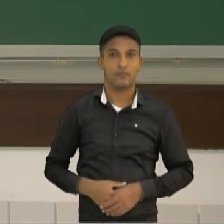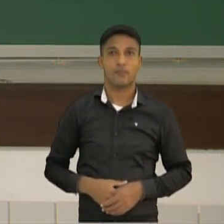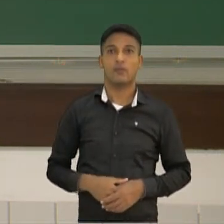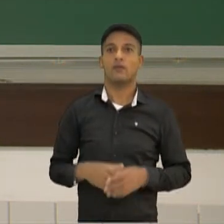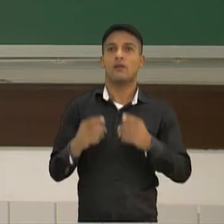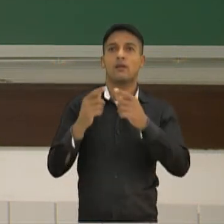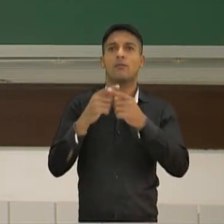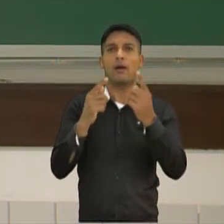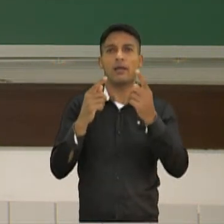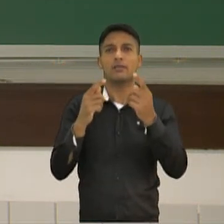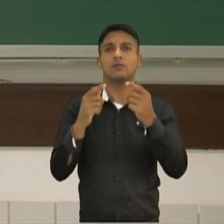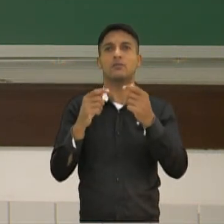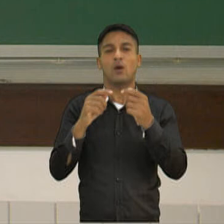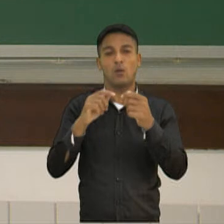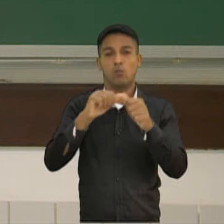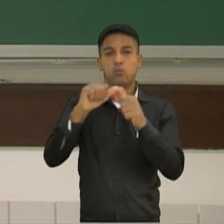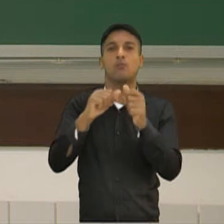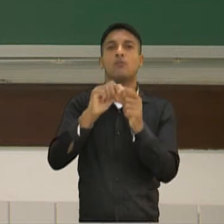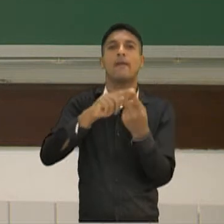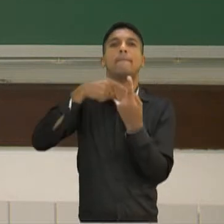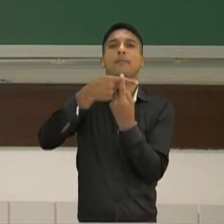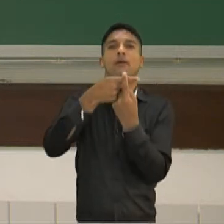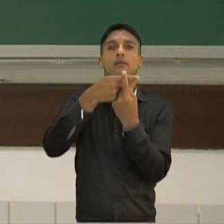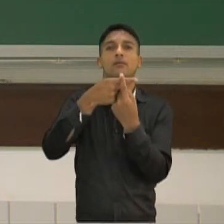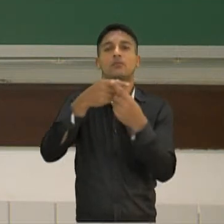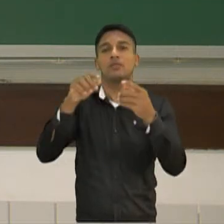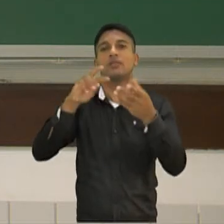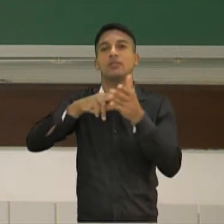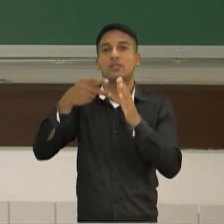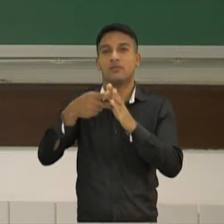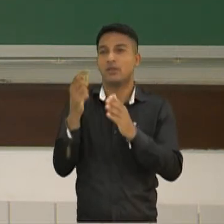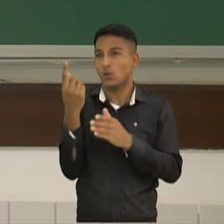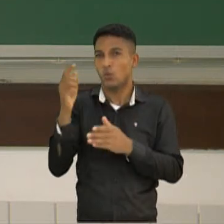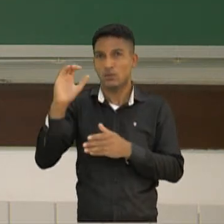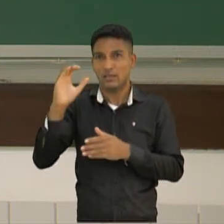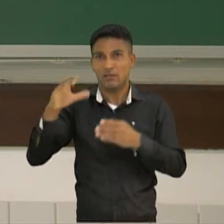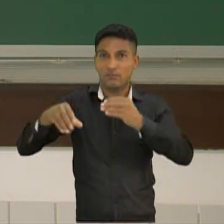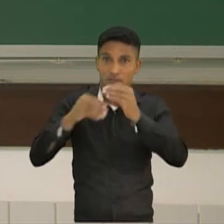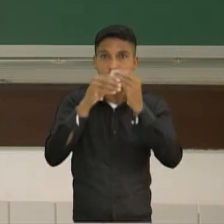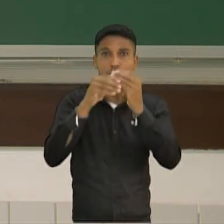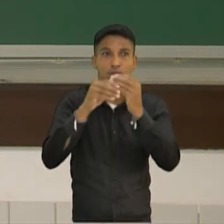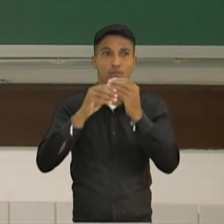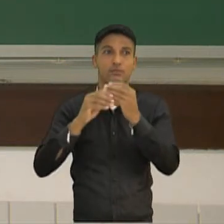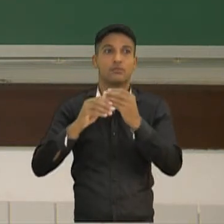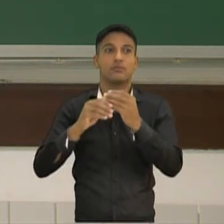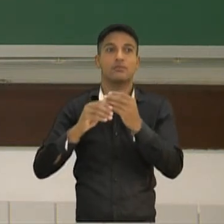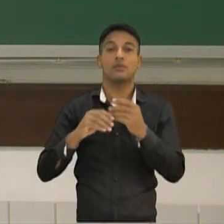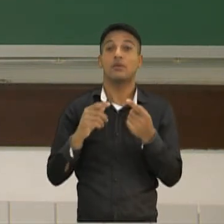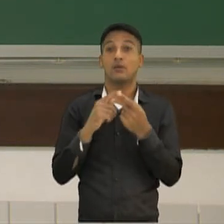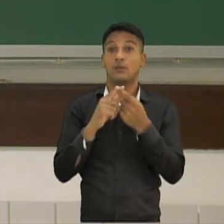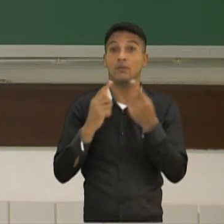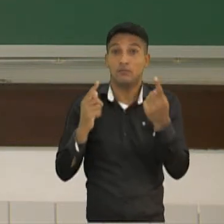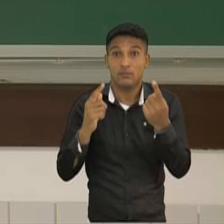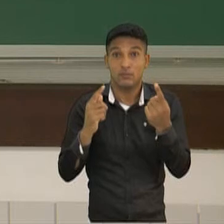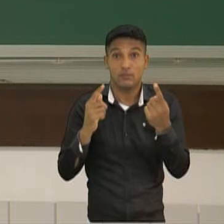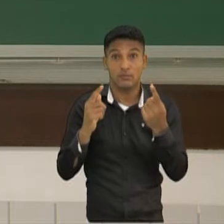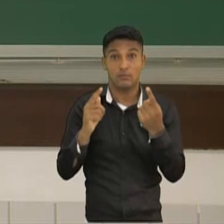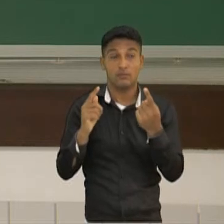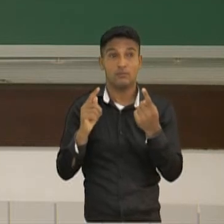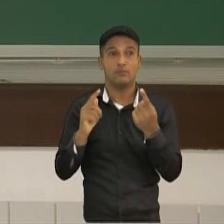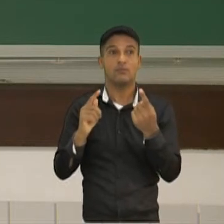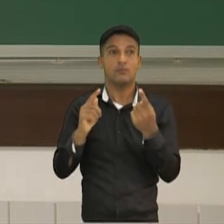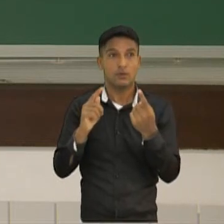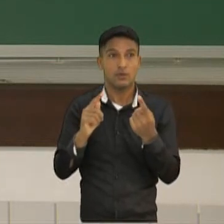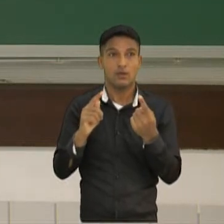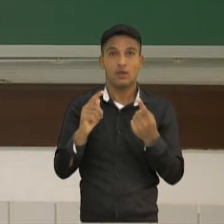eu estou arredondando para mais, eu estou acrescentando mais um centavinho ali, né? Mas